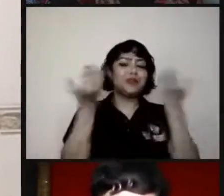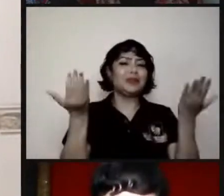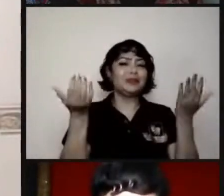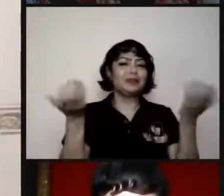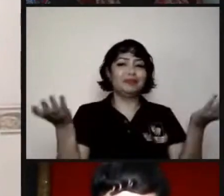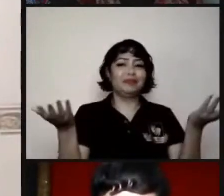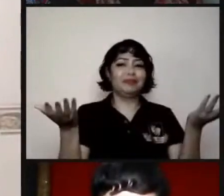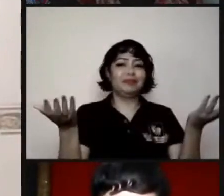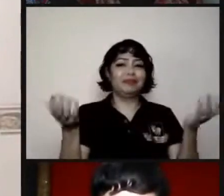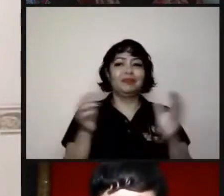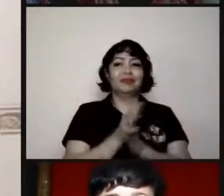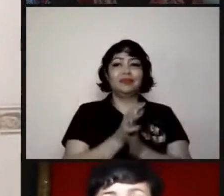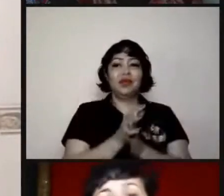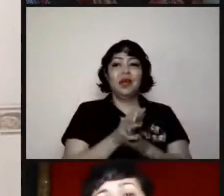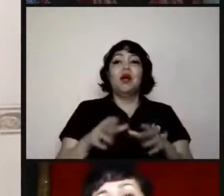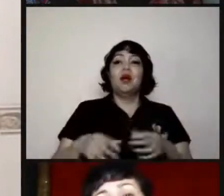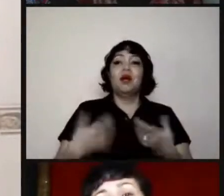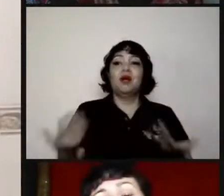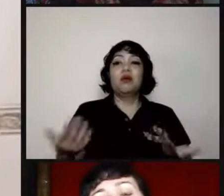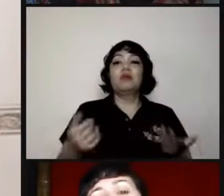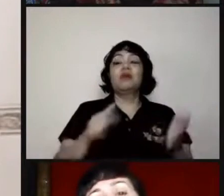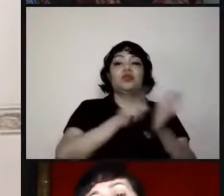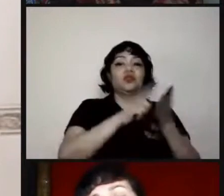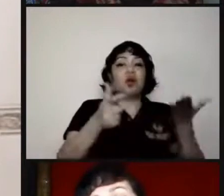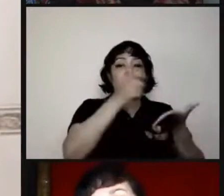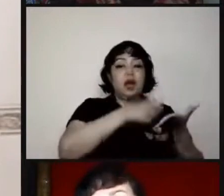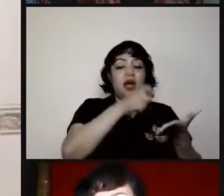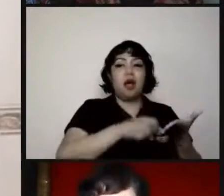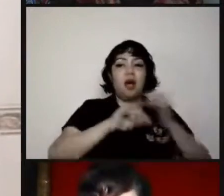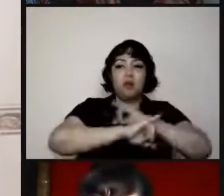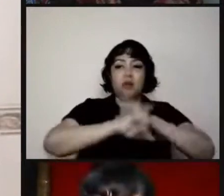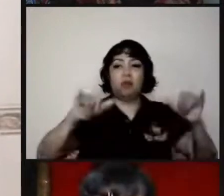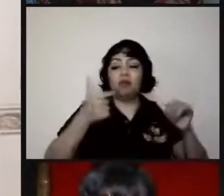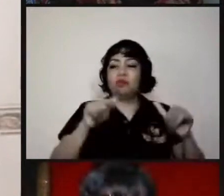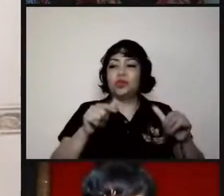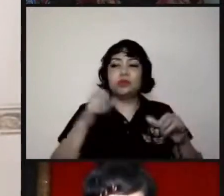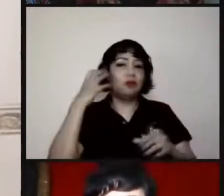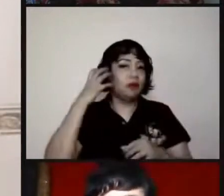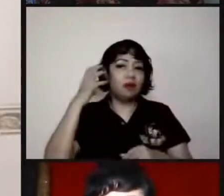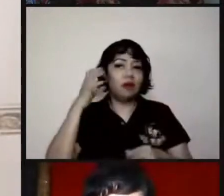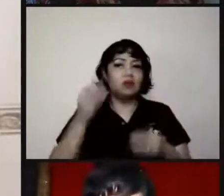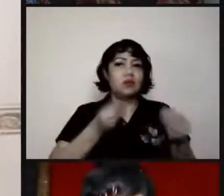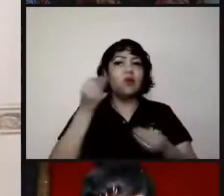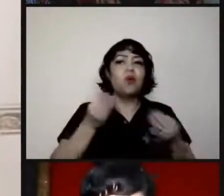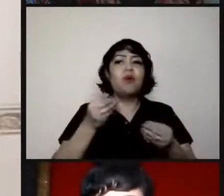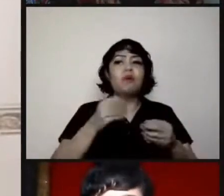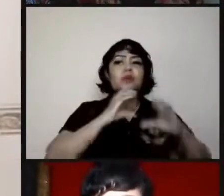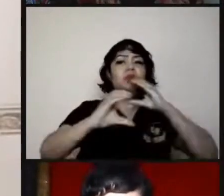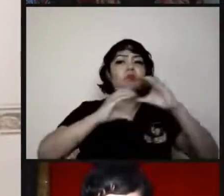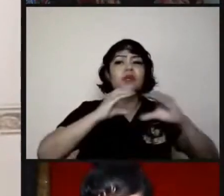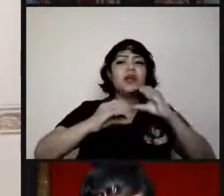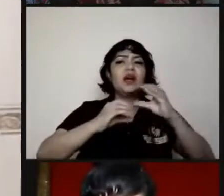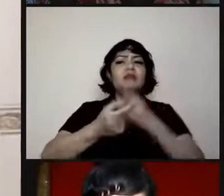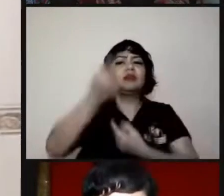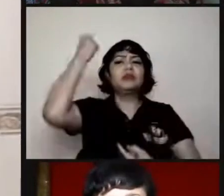jornais, né? Que noticiavam, né? Não havia rádio. Como que as pessoas se comunicavam naquela época, né? Como que